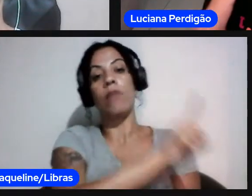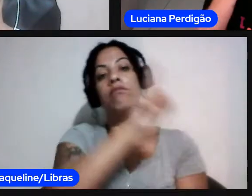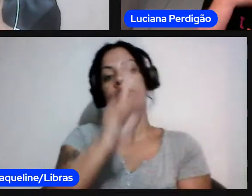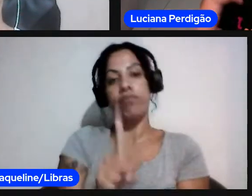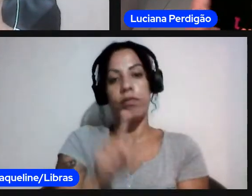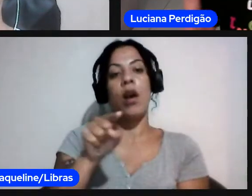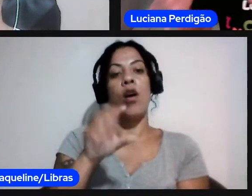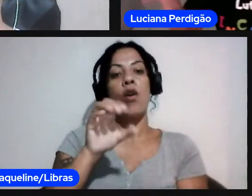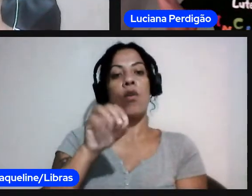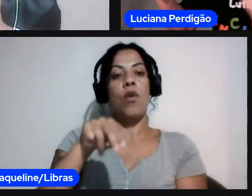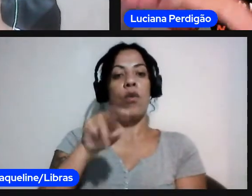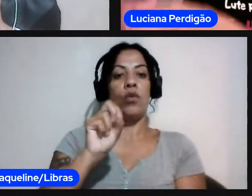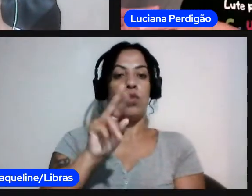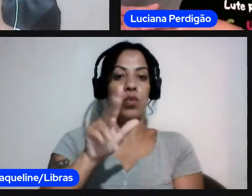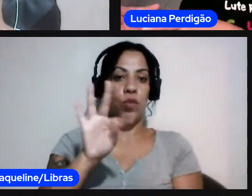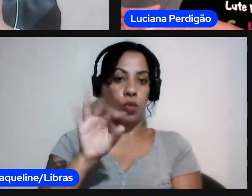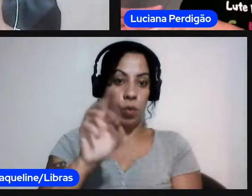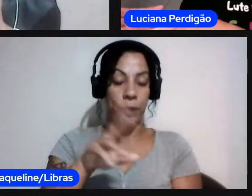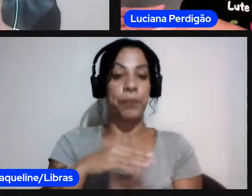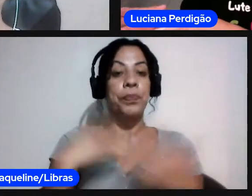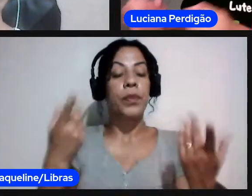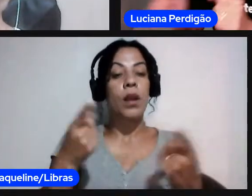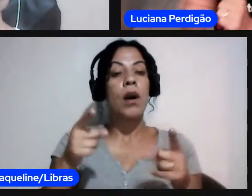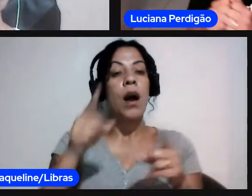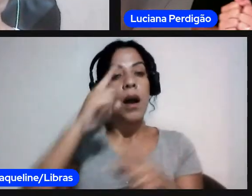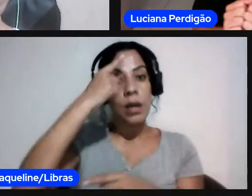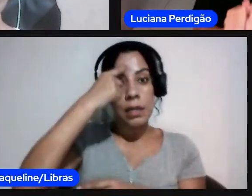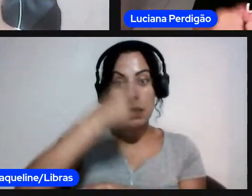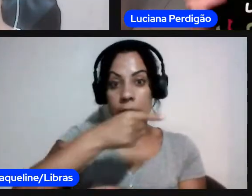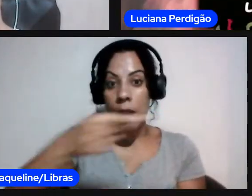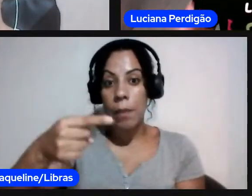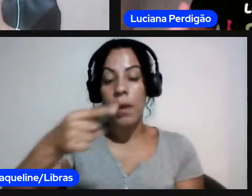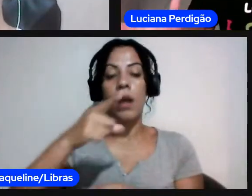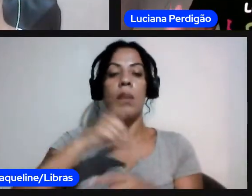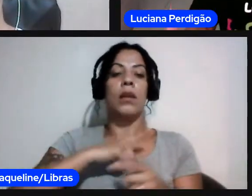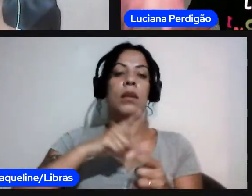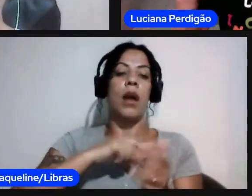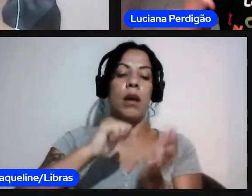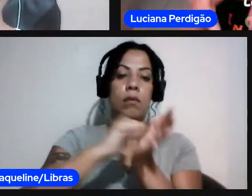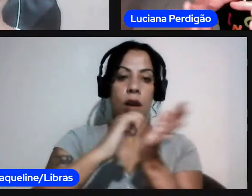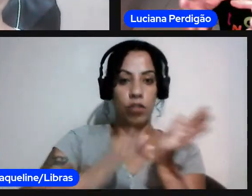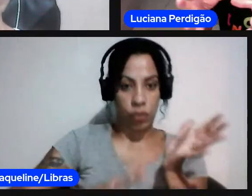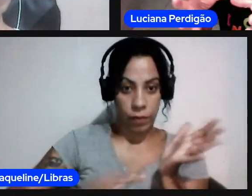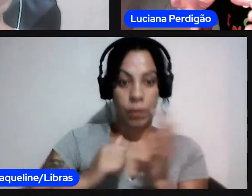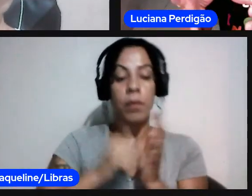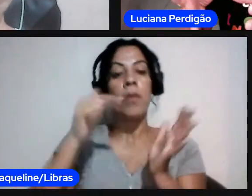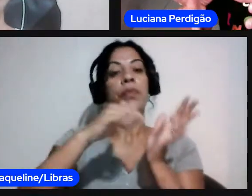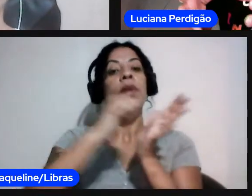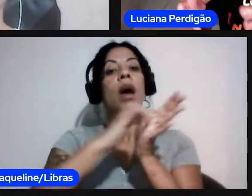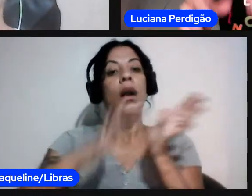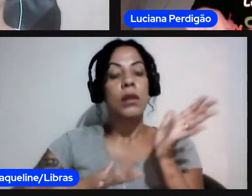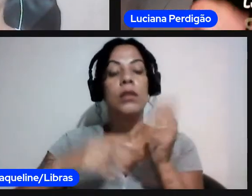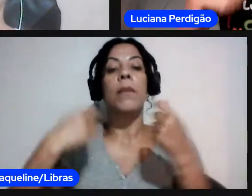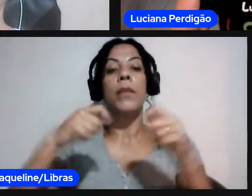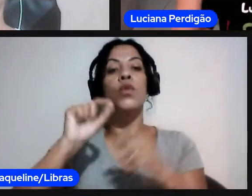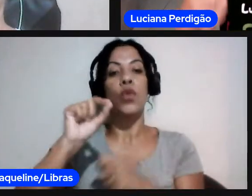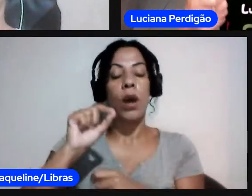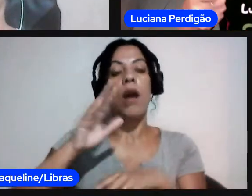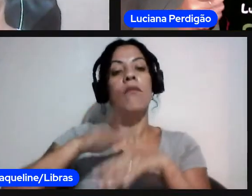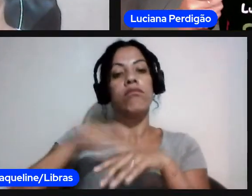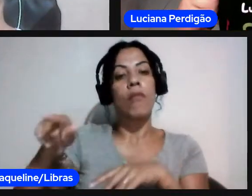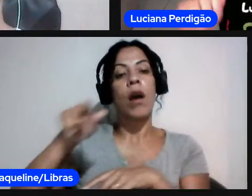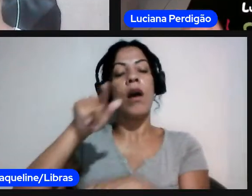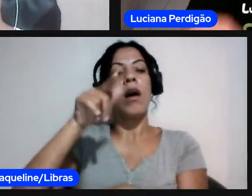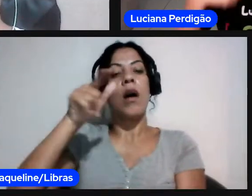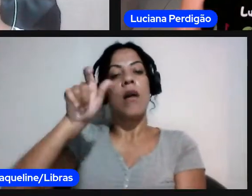Então, semanalmente a gente tinha atividades, né? Essas atividades envolviam escolher uma imagem do material,